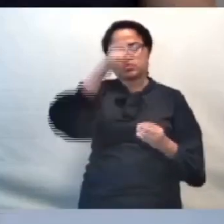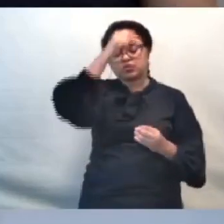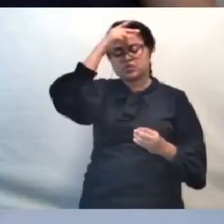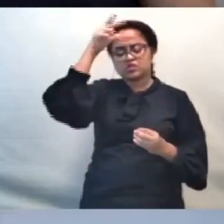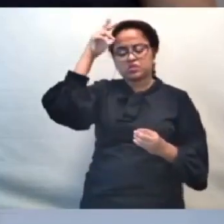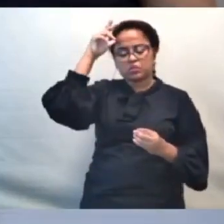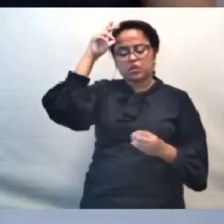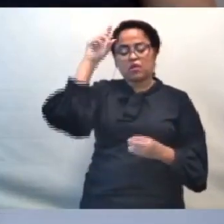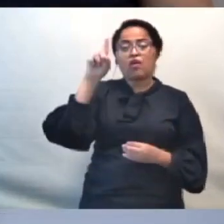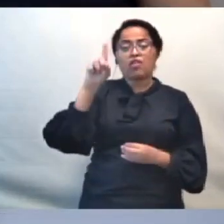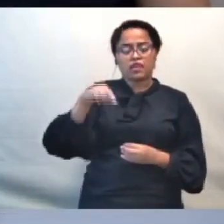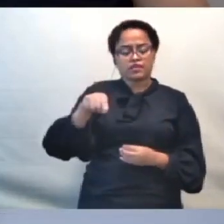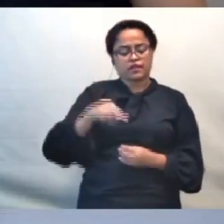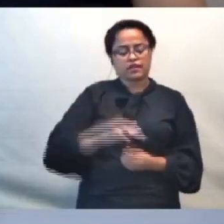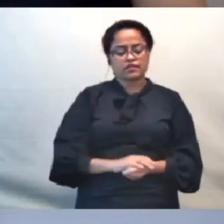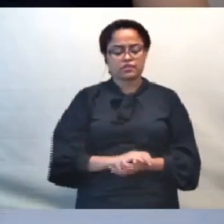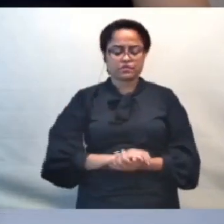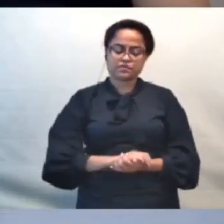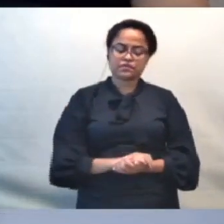Obrigado.